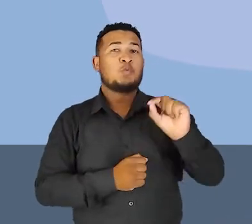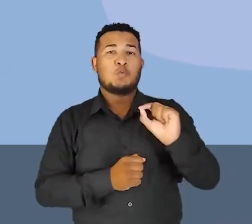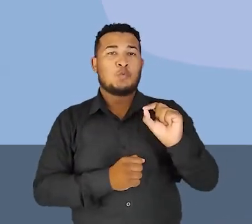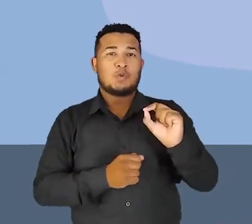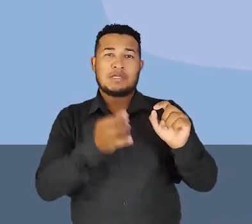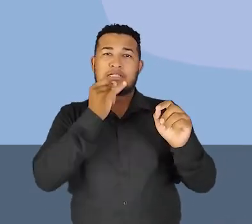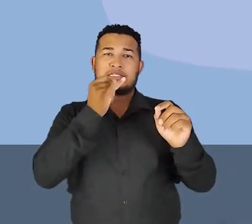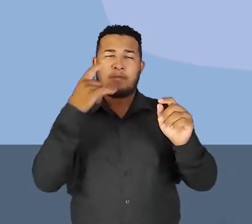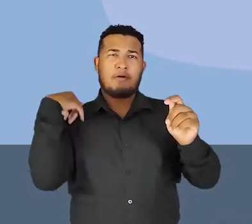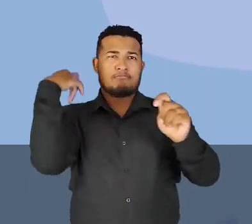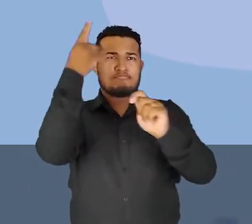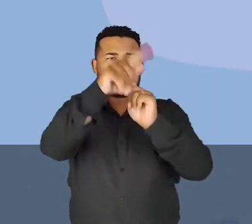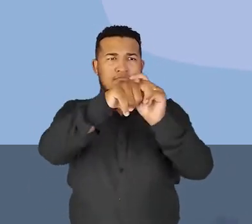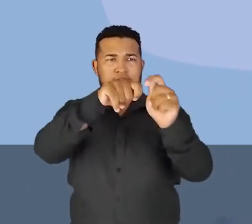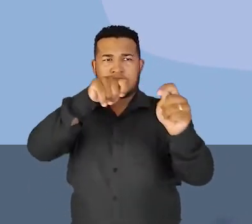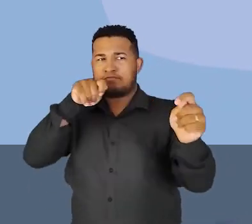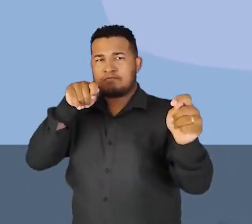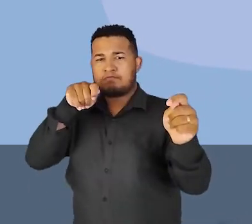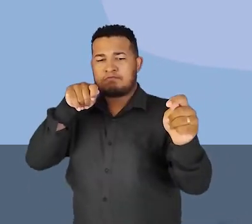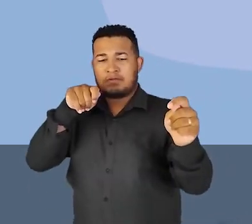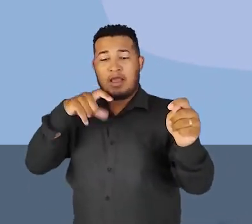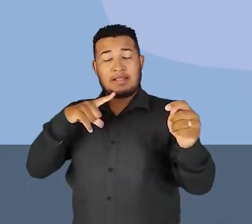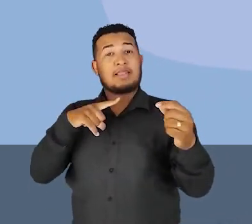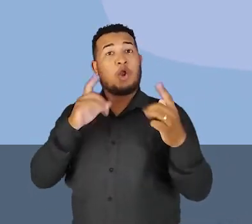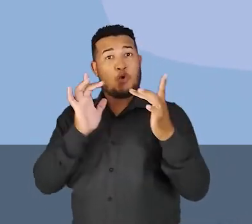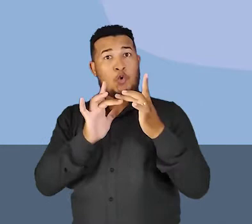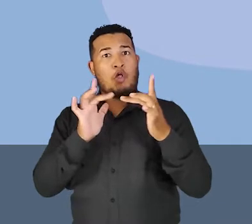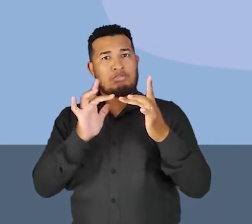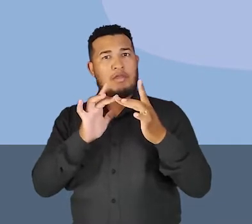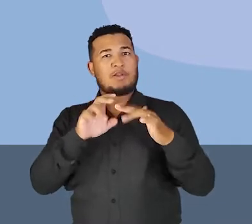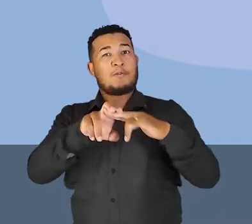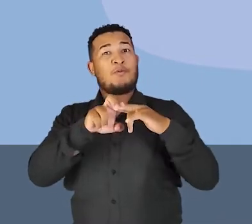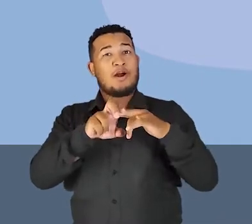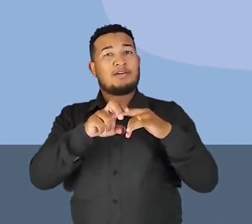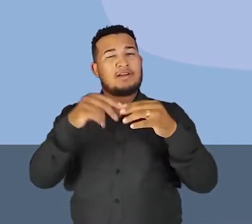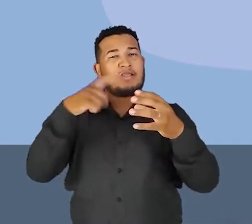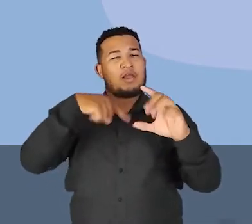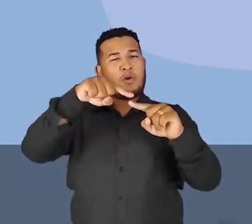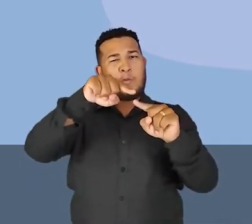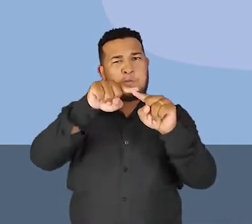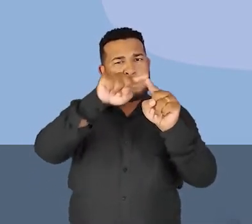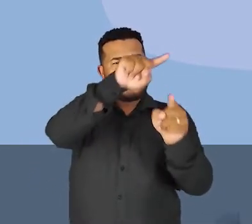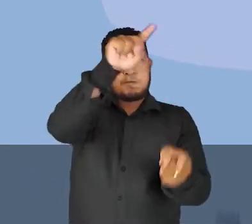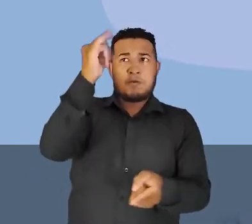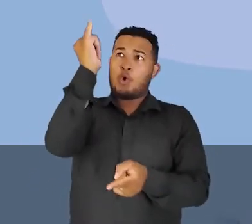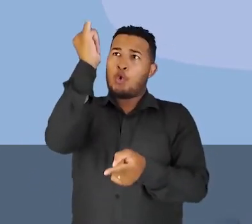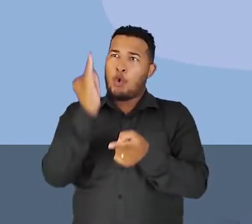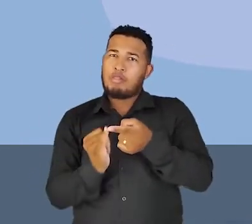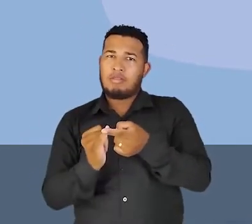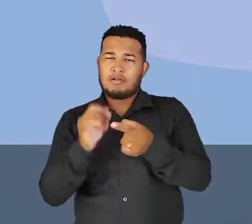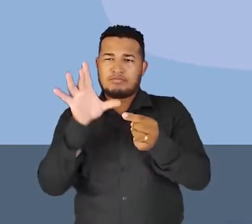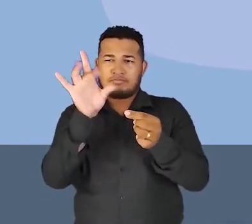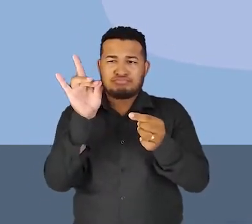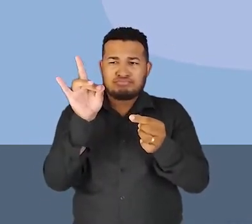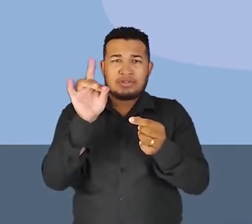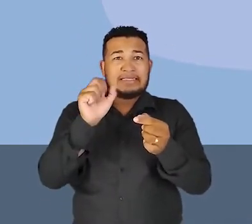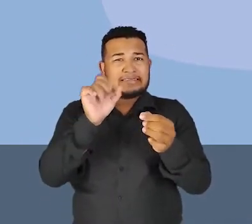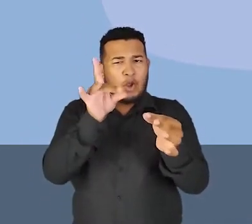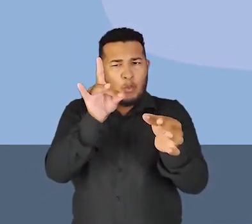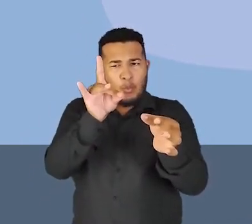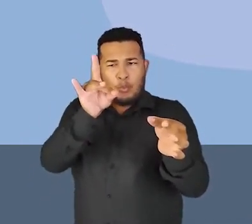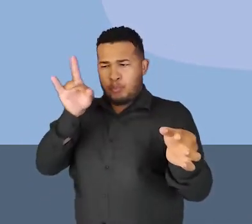o arco e a flecha, um está em contato com o outro através daquela corda. Enquanto a corda estivesse em contato com a